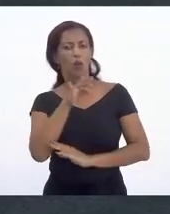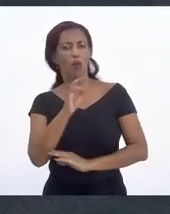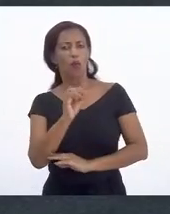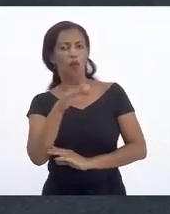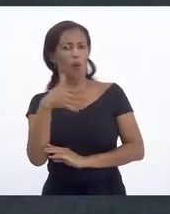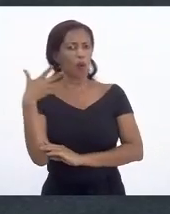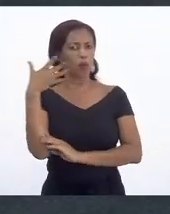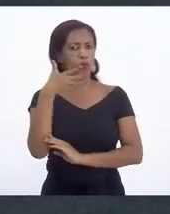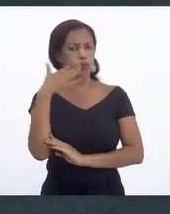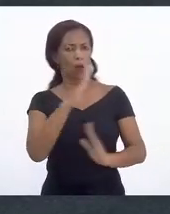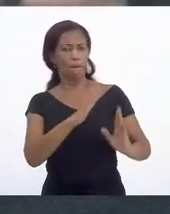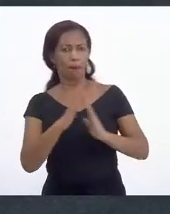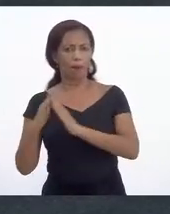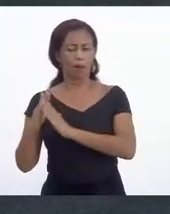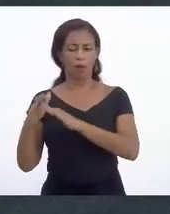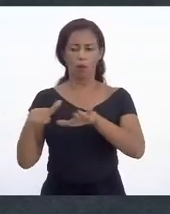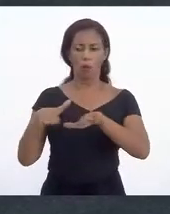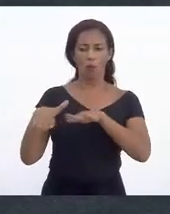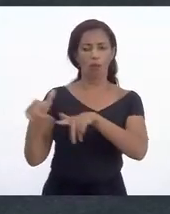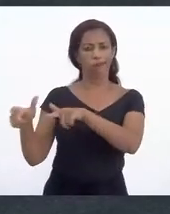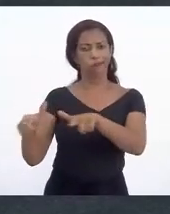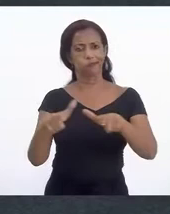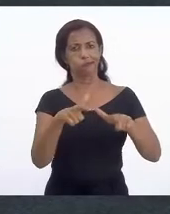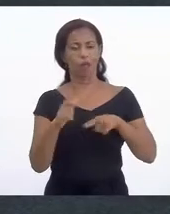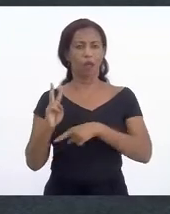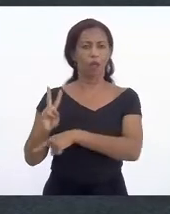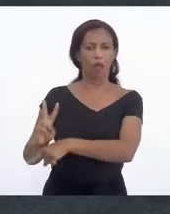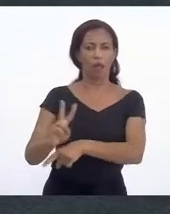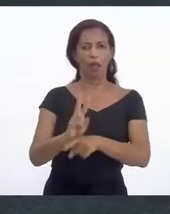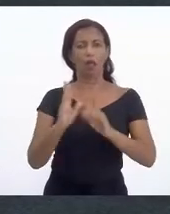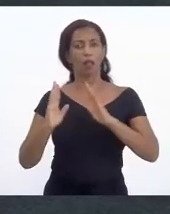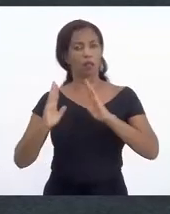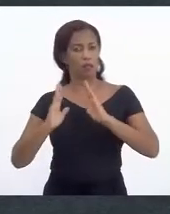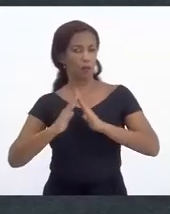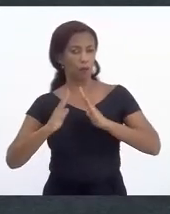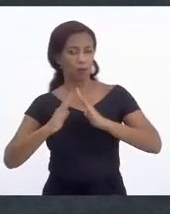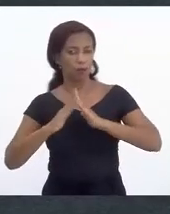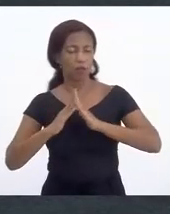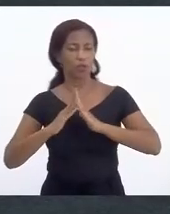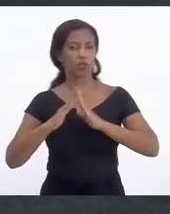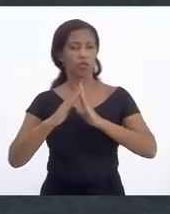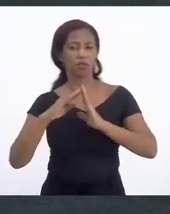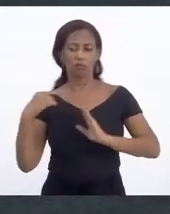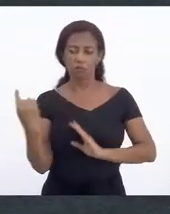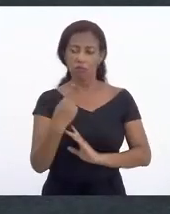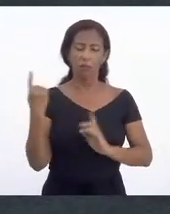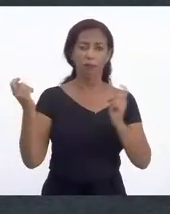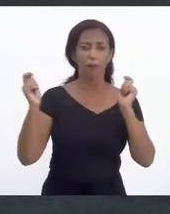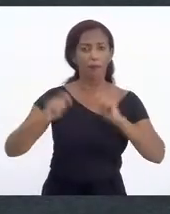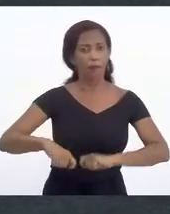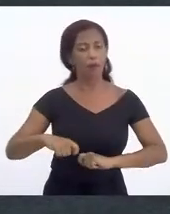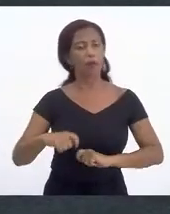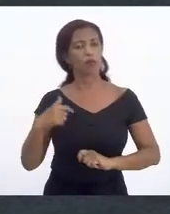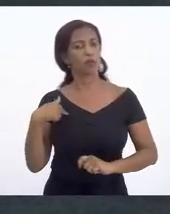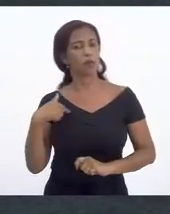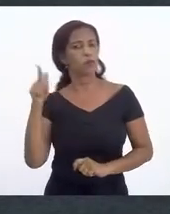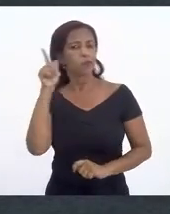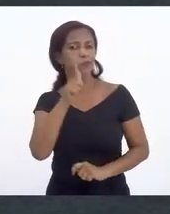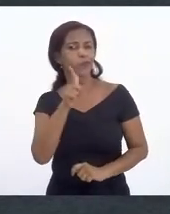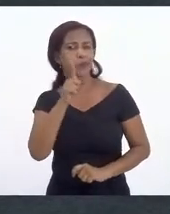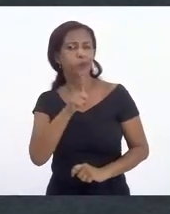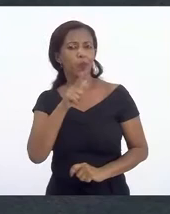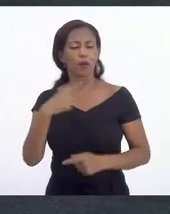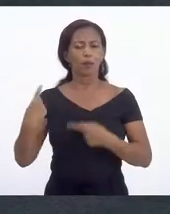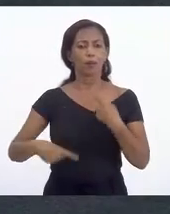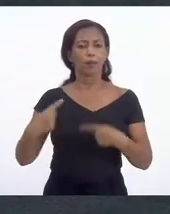Popular de Habitação, os movimentos locais aqui no Rio de Janeiro em defesa da habitação, para que a gente possa efetivamente consubstanciar